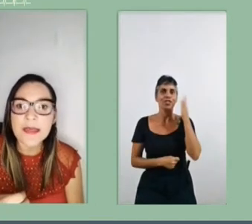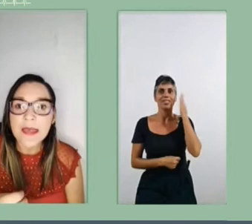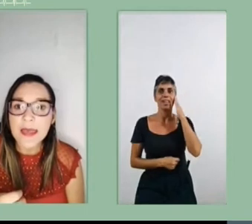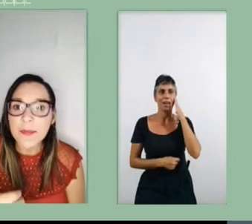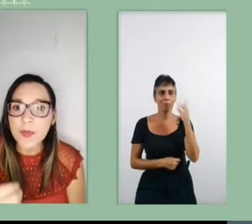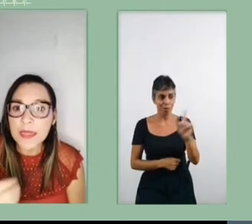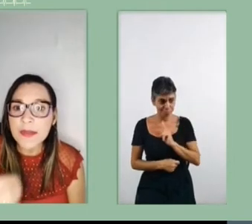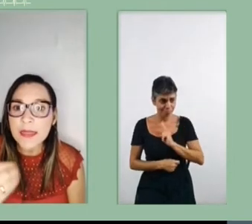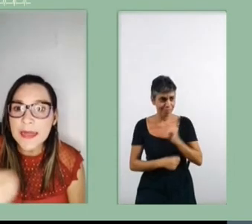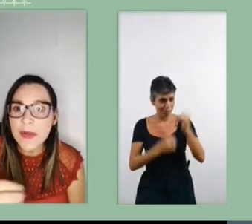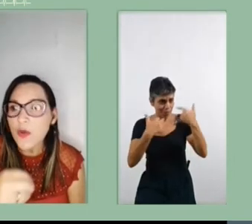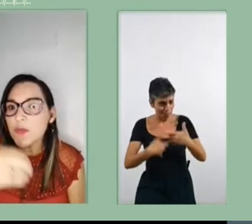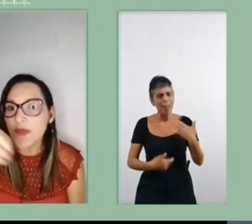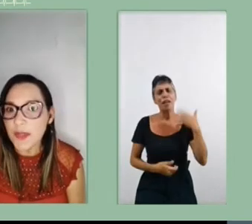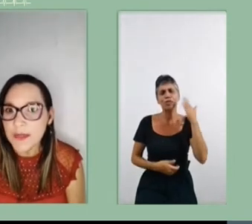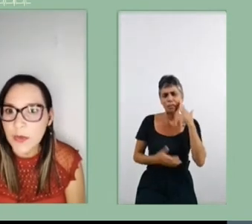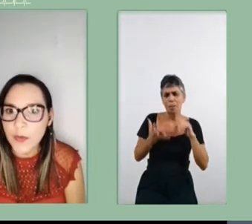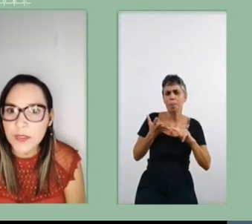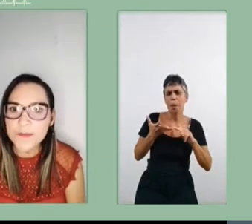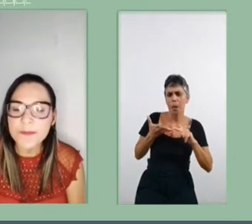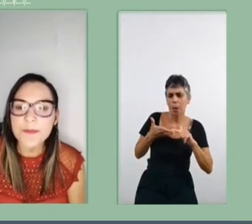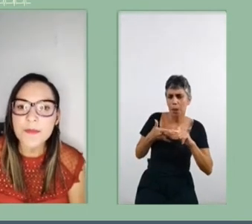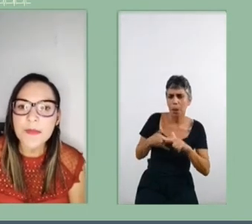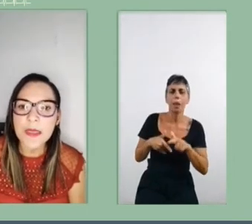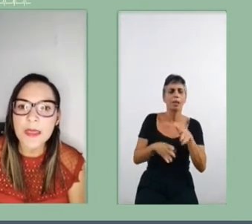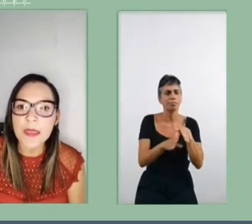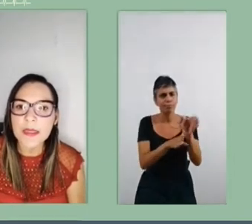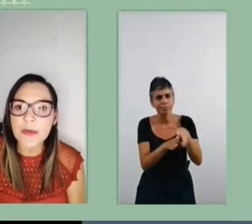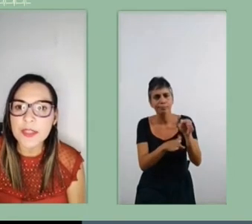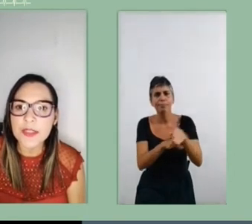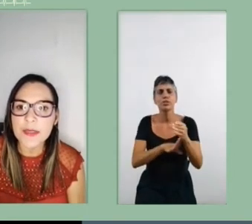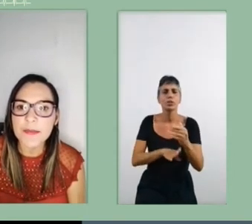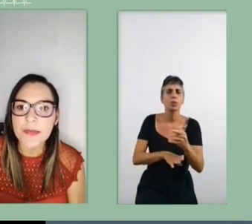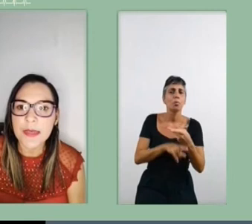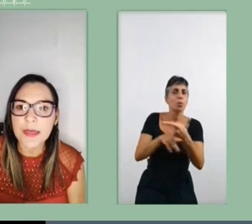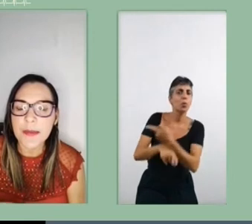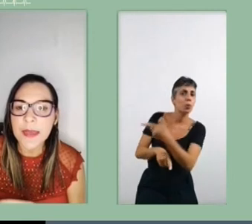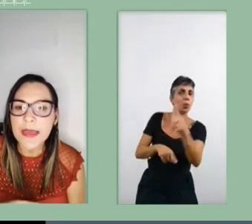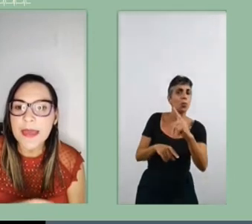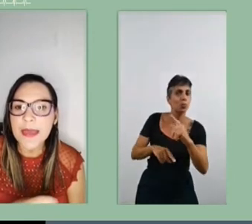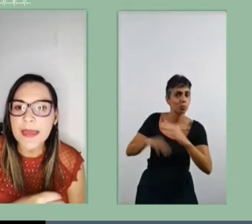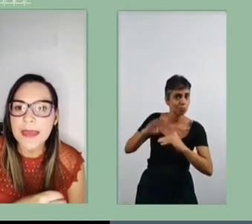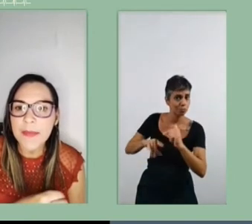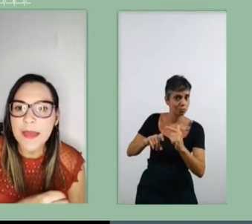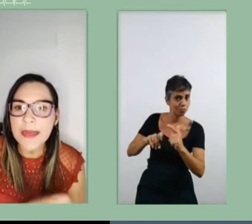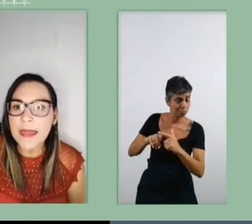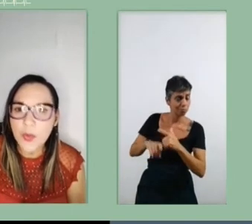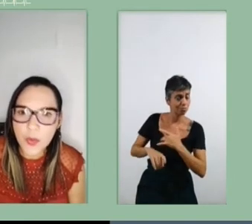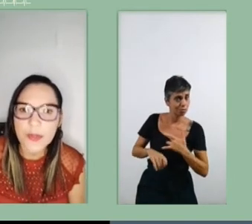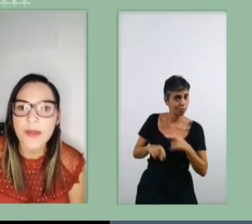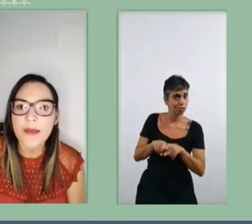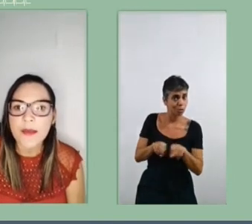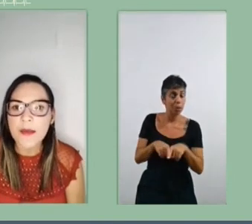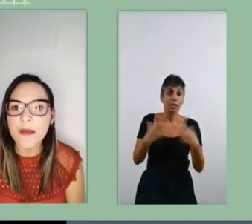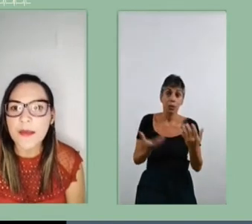estar podendo indicar outros profissionais de saúde. Então, a gente é bem